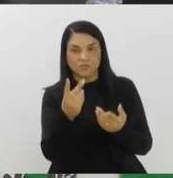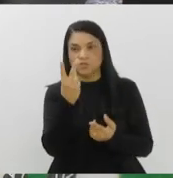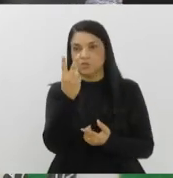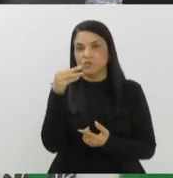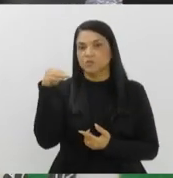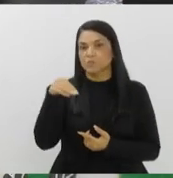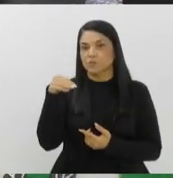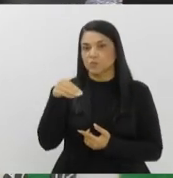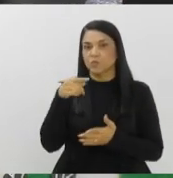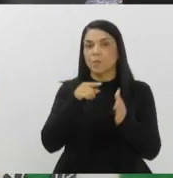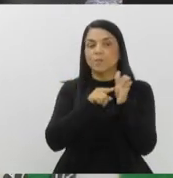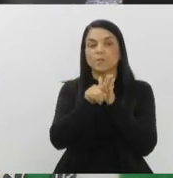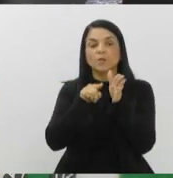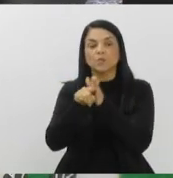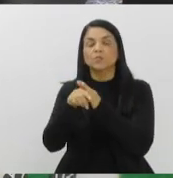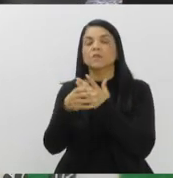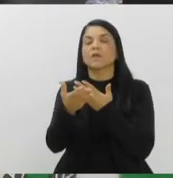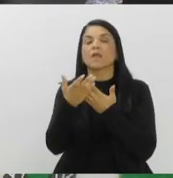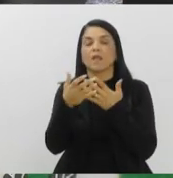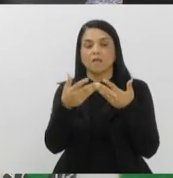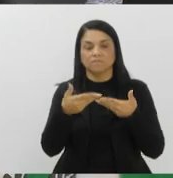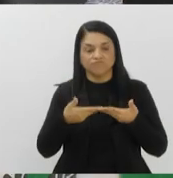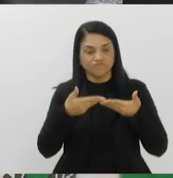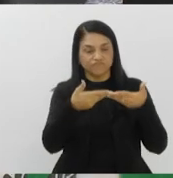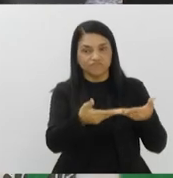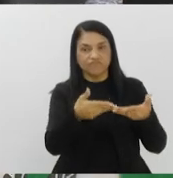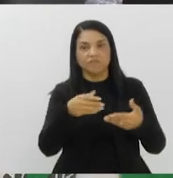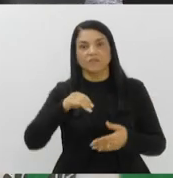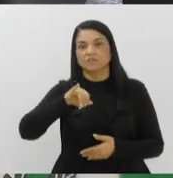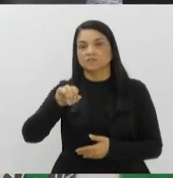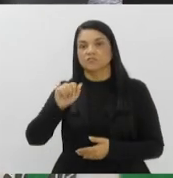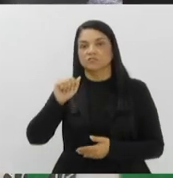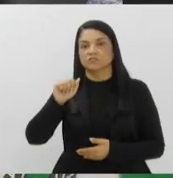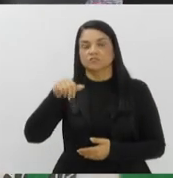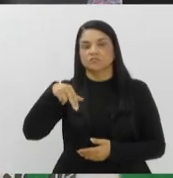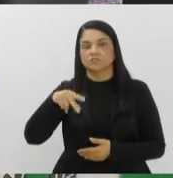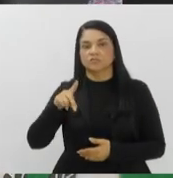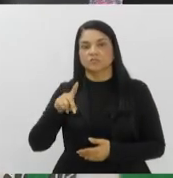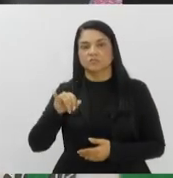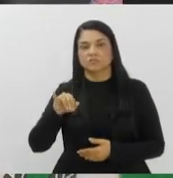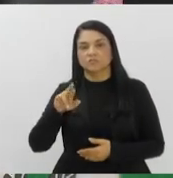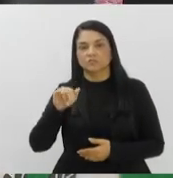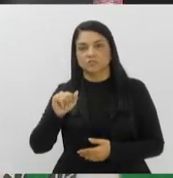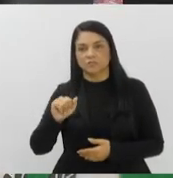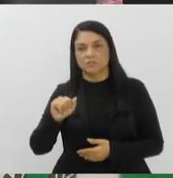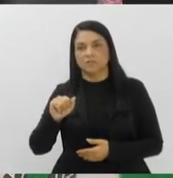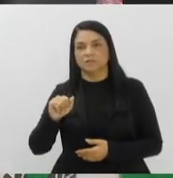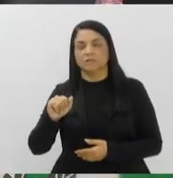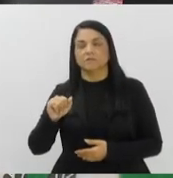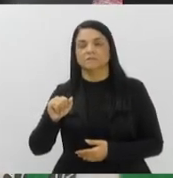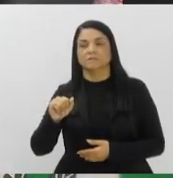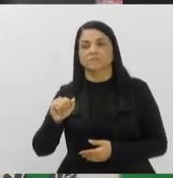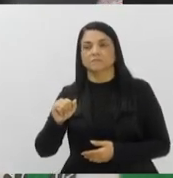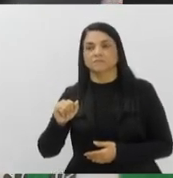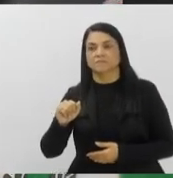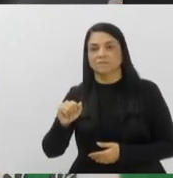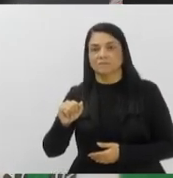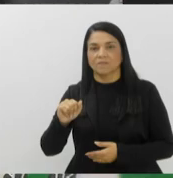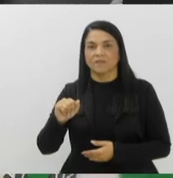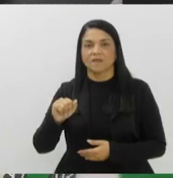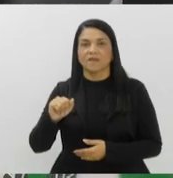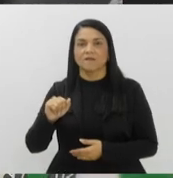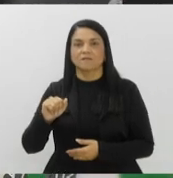2 minutos. Eu gostaria de convidar a senhora Jandira Rocha, do Fórum Municipal de Magé, para fazer